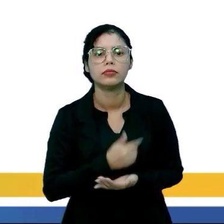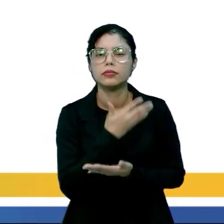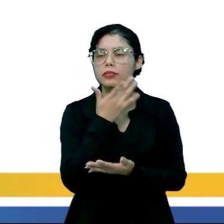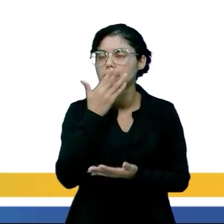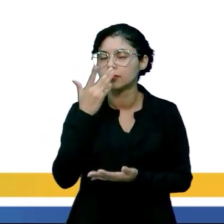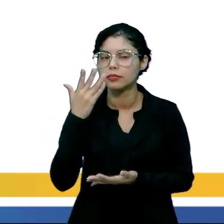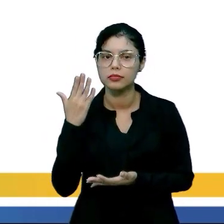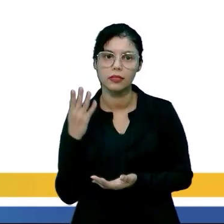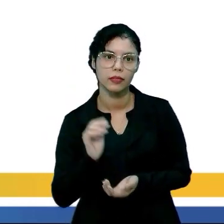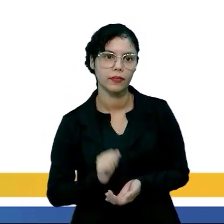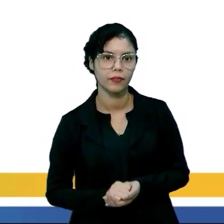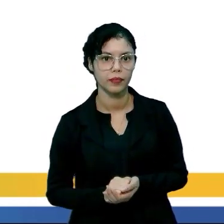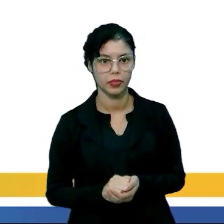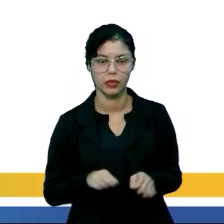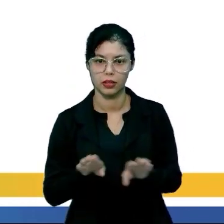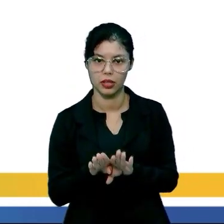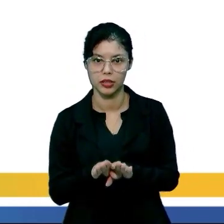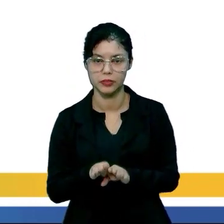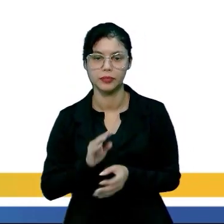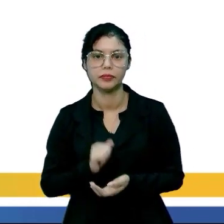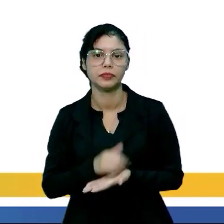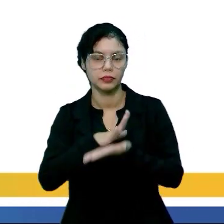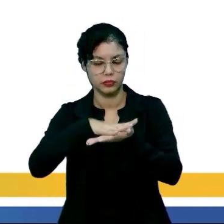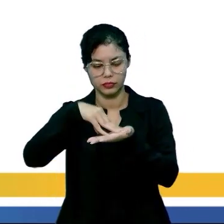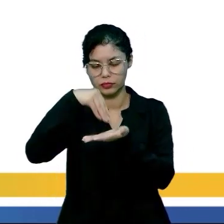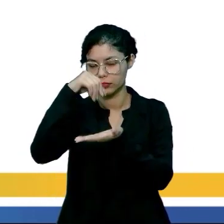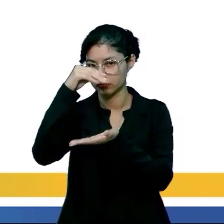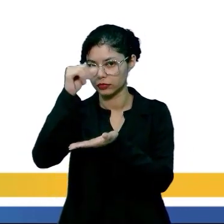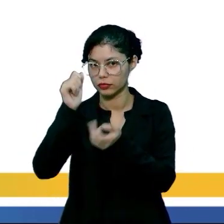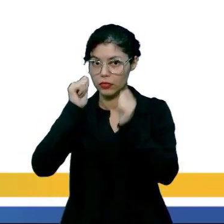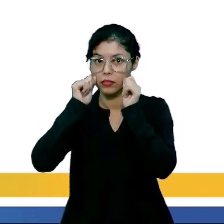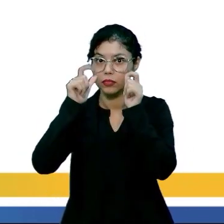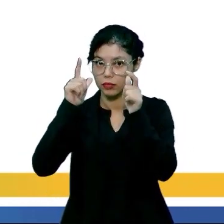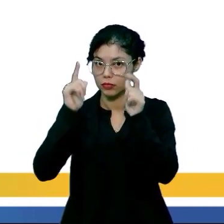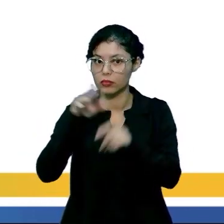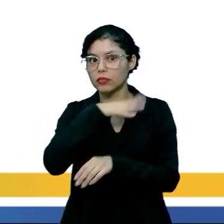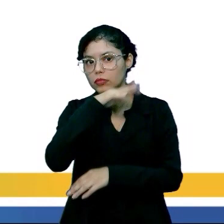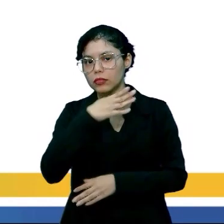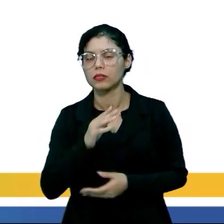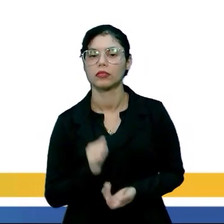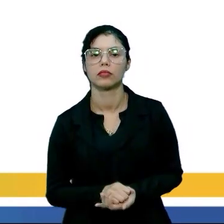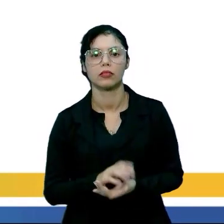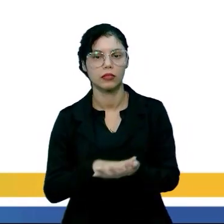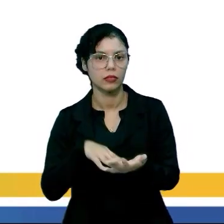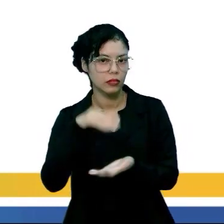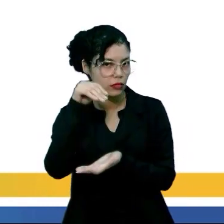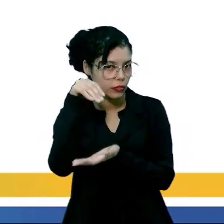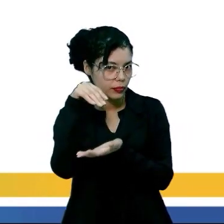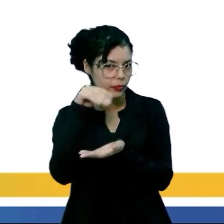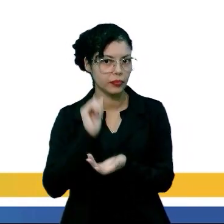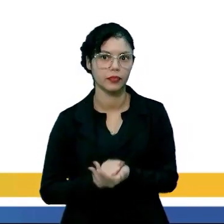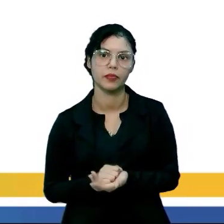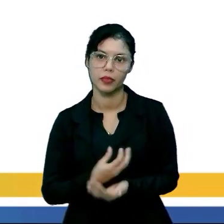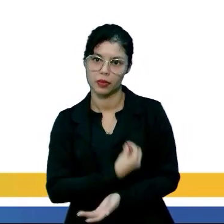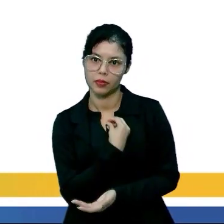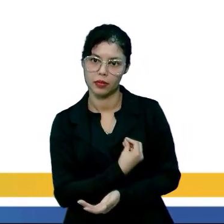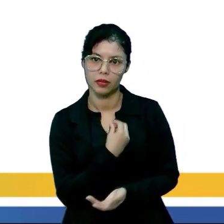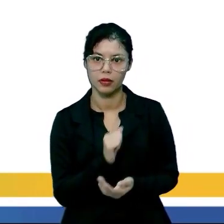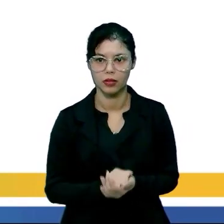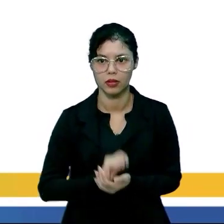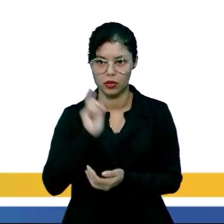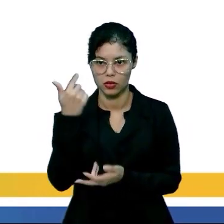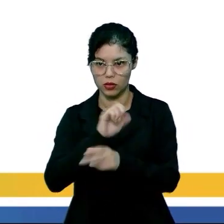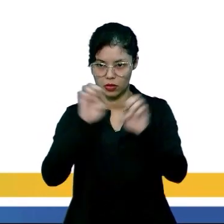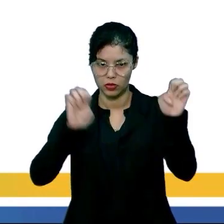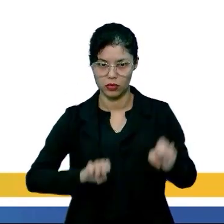odor agradáveis, polpa suculenta. É isso que chama a atenção, hein, pessoal, dos animais. E das sementes, presença de ganchos